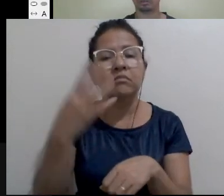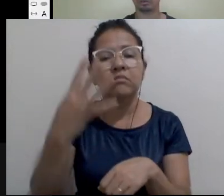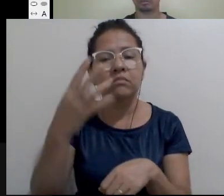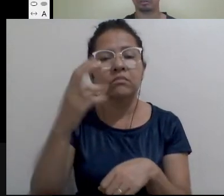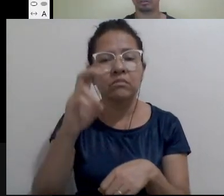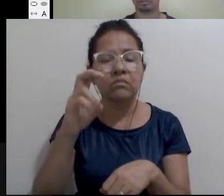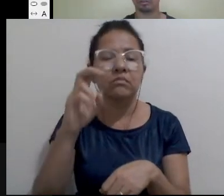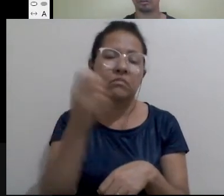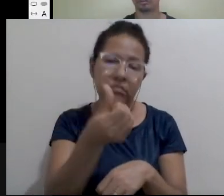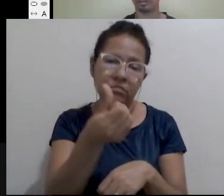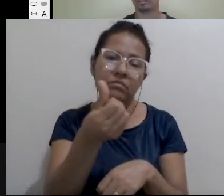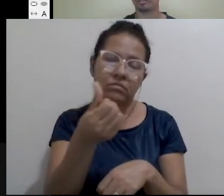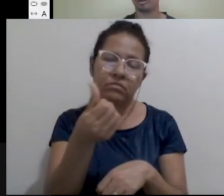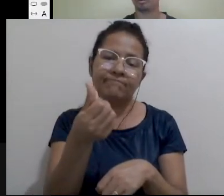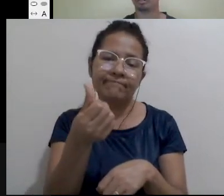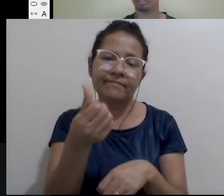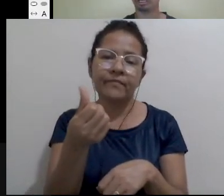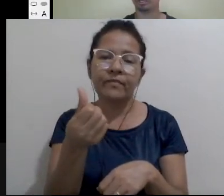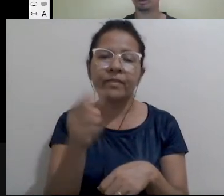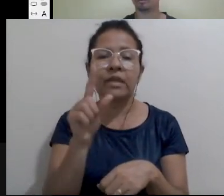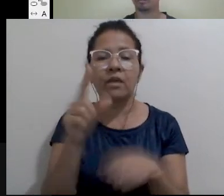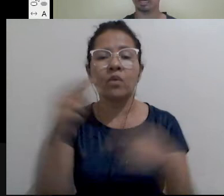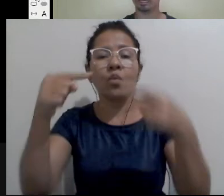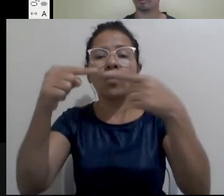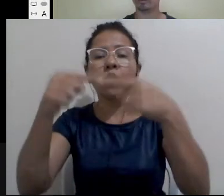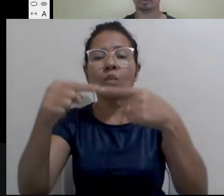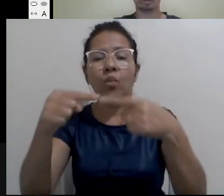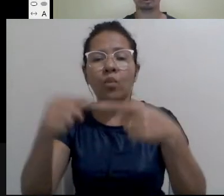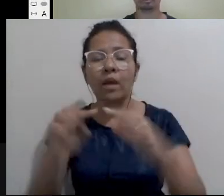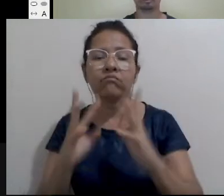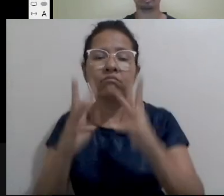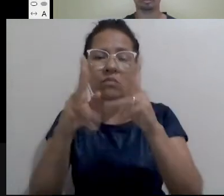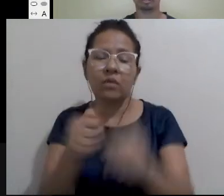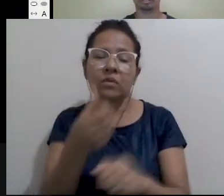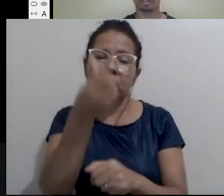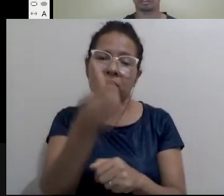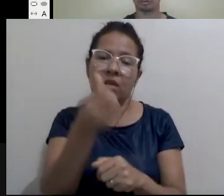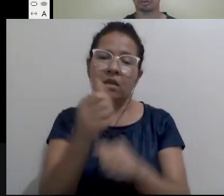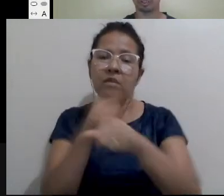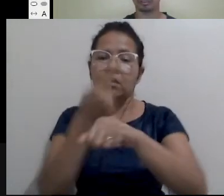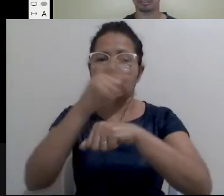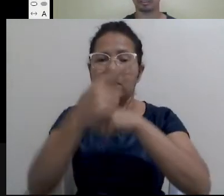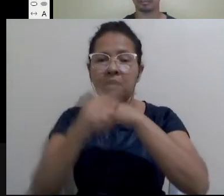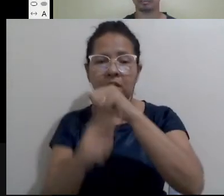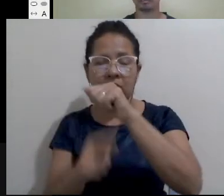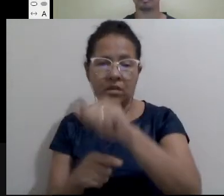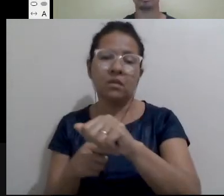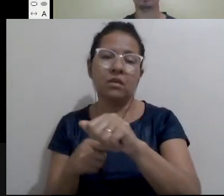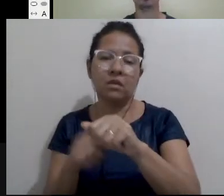4, 5, 6. Ou seja, nós combinaremos todos estes 6 orbitais